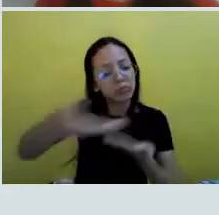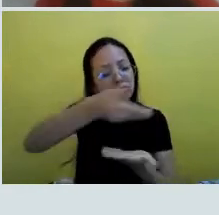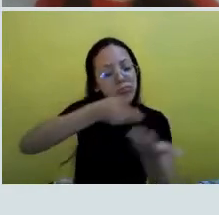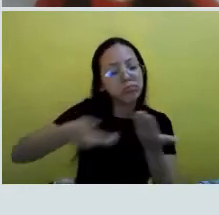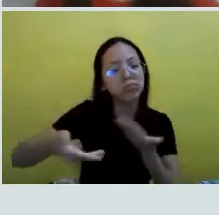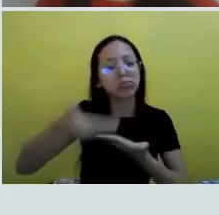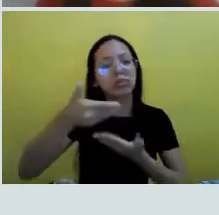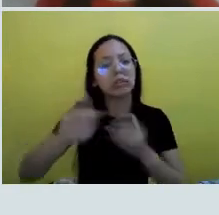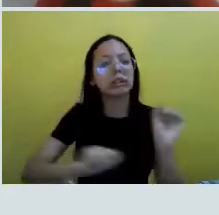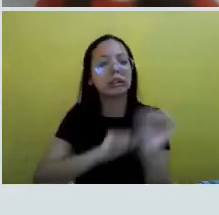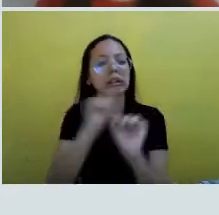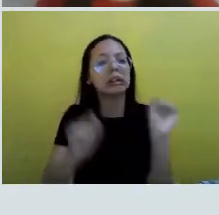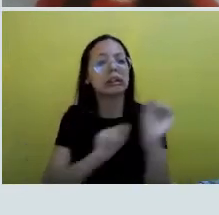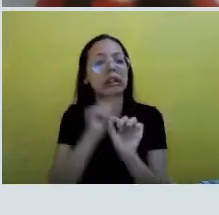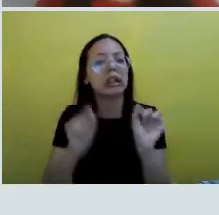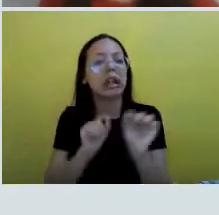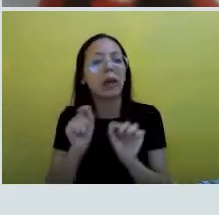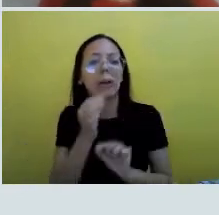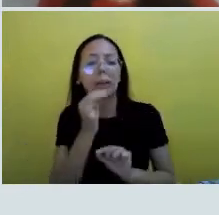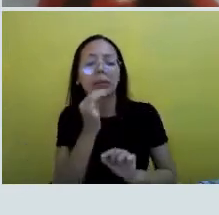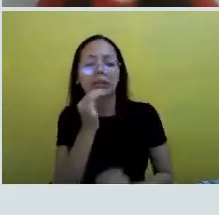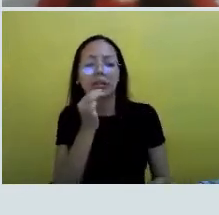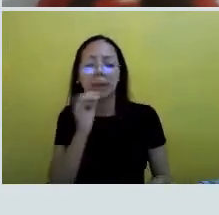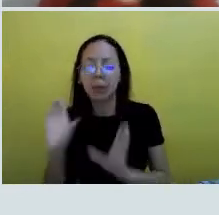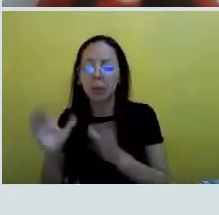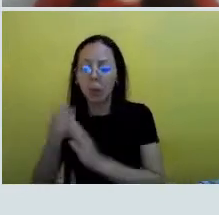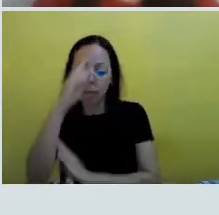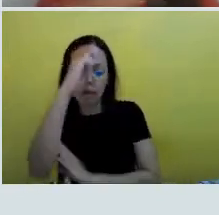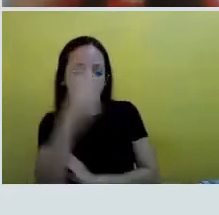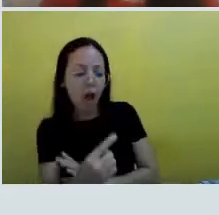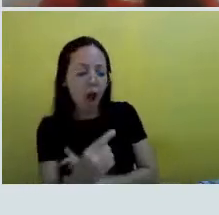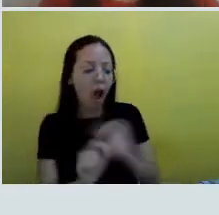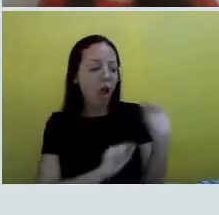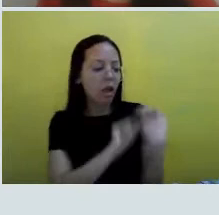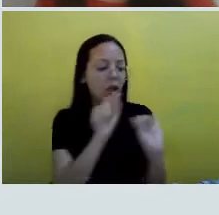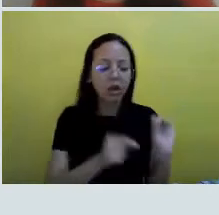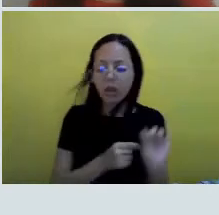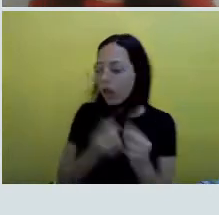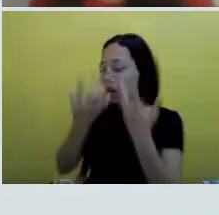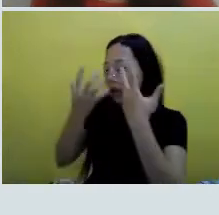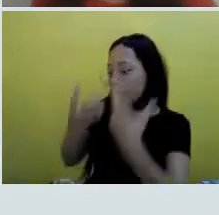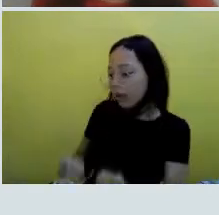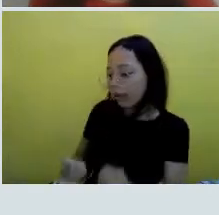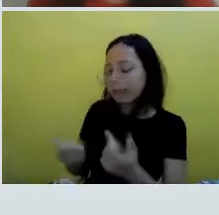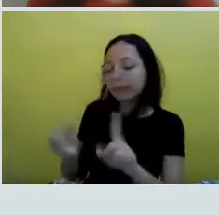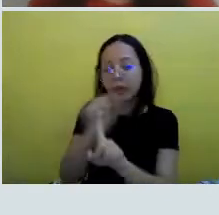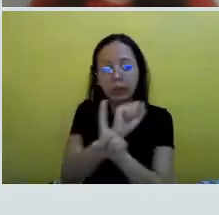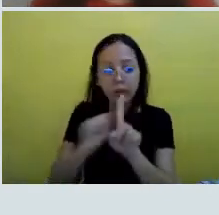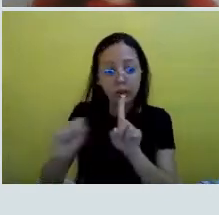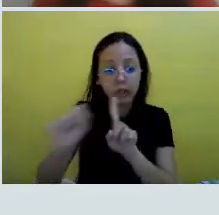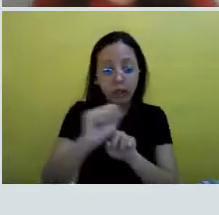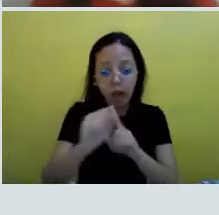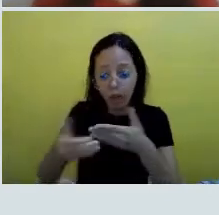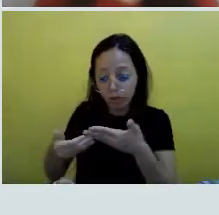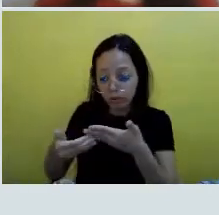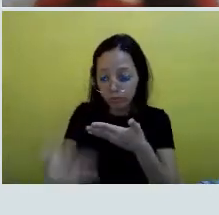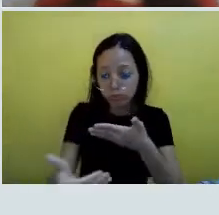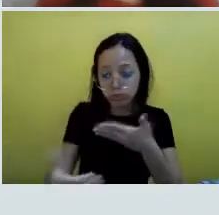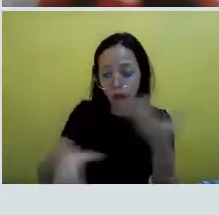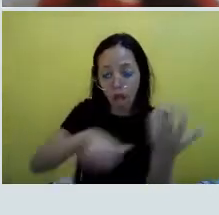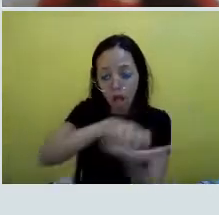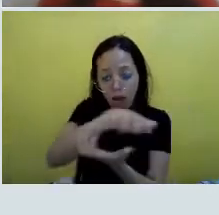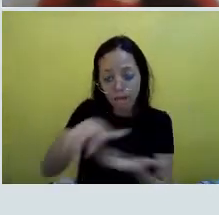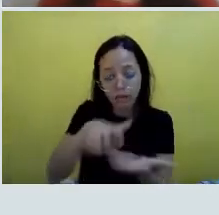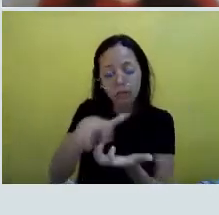ascender no poder e quem é que vai dominar. Então, para que a sociedade pós-revolucionária na França se firmasse,